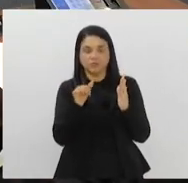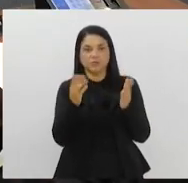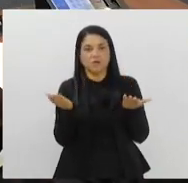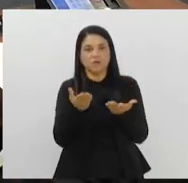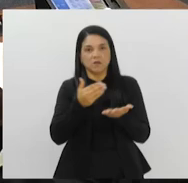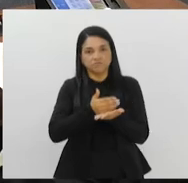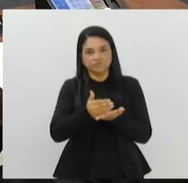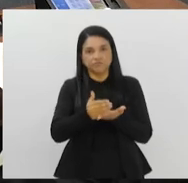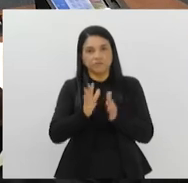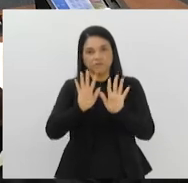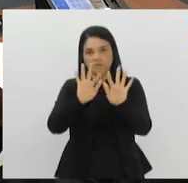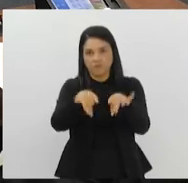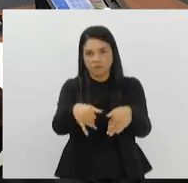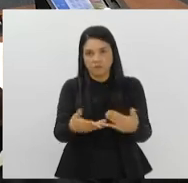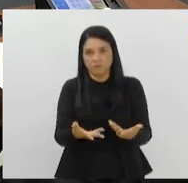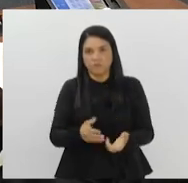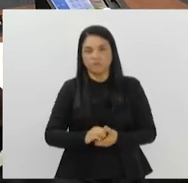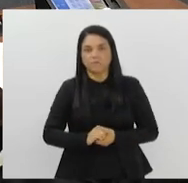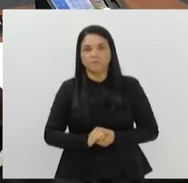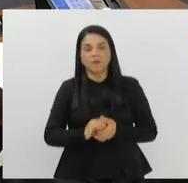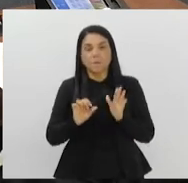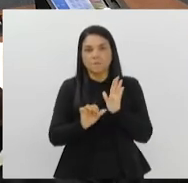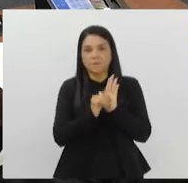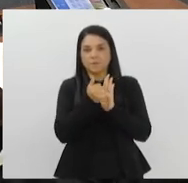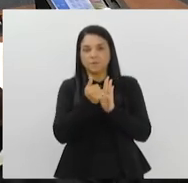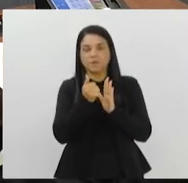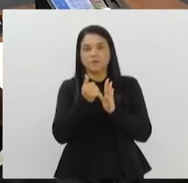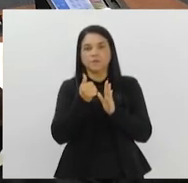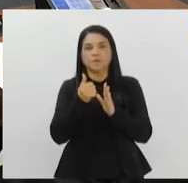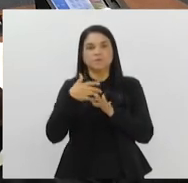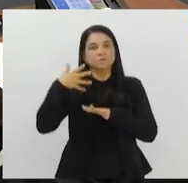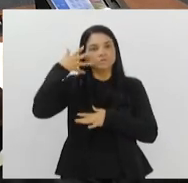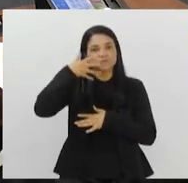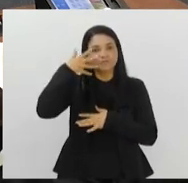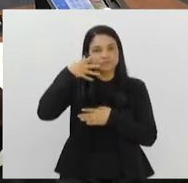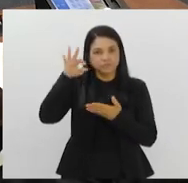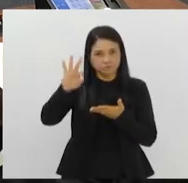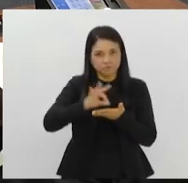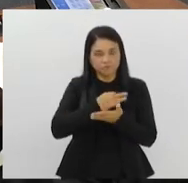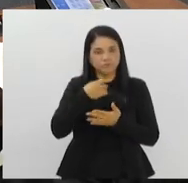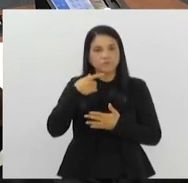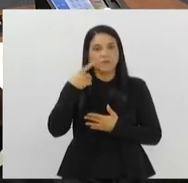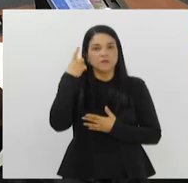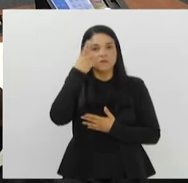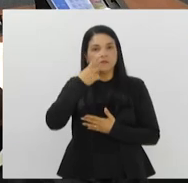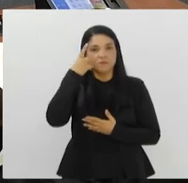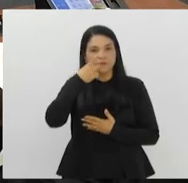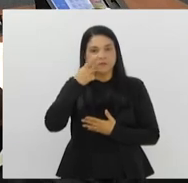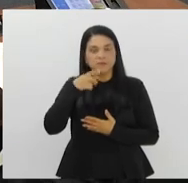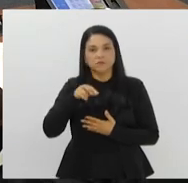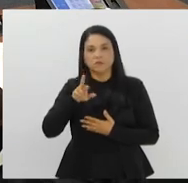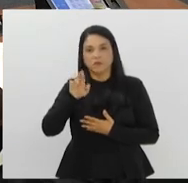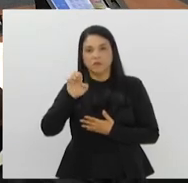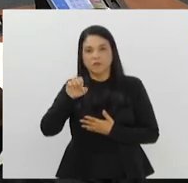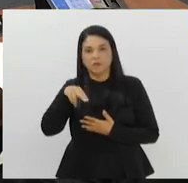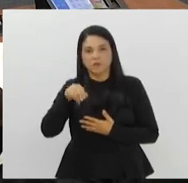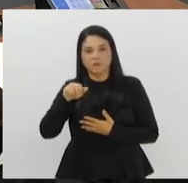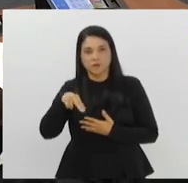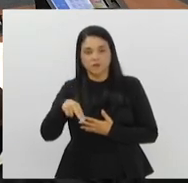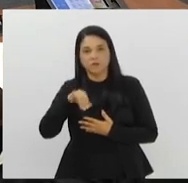passa-se ao expediente final. Primeiro orador inscrito, deputado Renan Jordi.